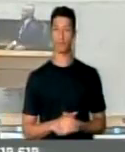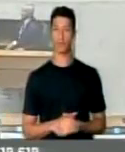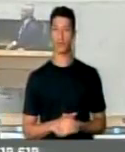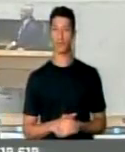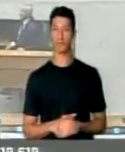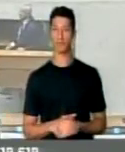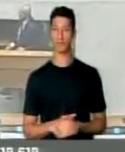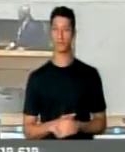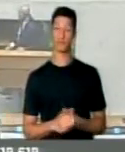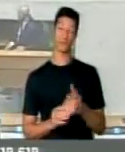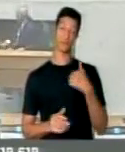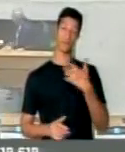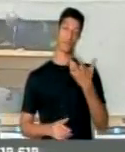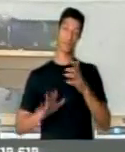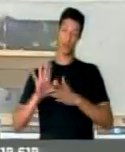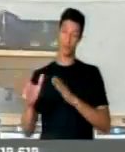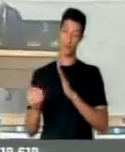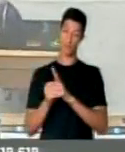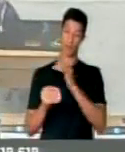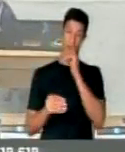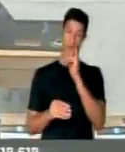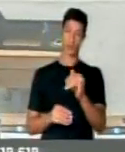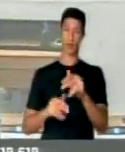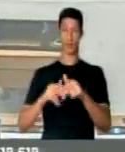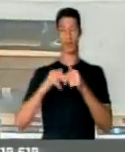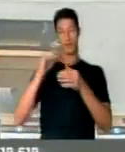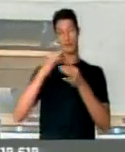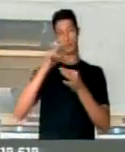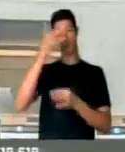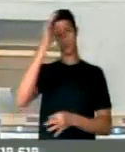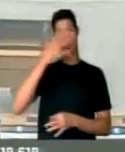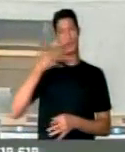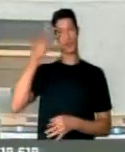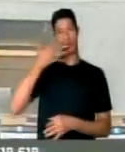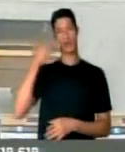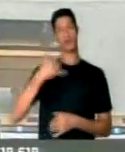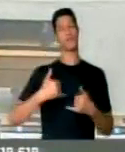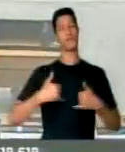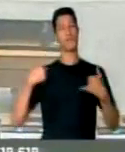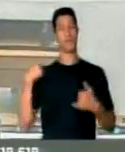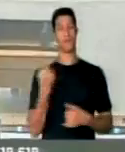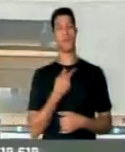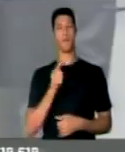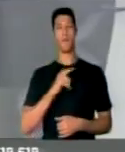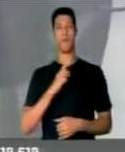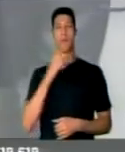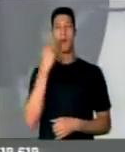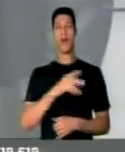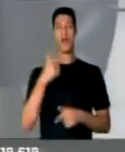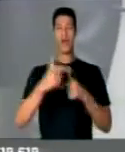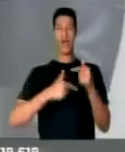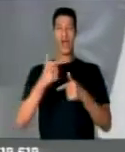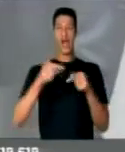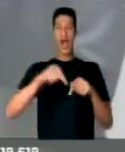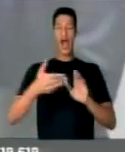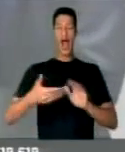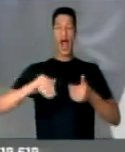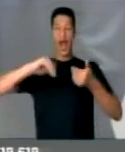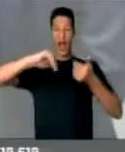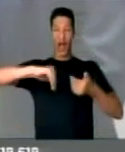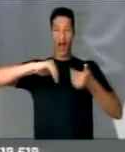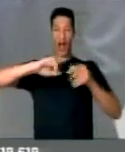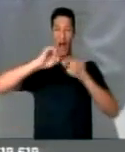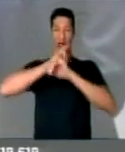Everton falou, cumprimentar pelo discurso, dizer do orgulho que todos nós temos da sua atuação aqui no